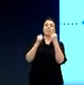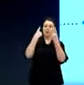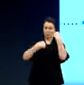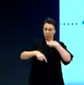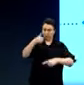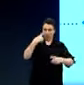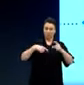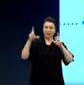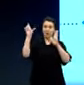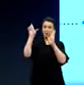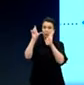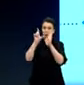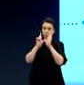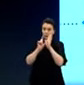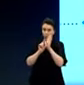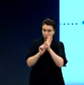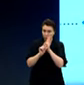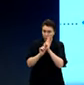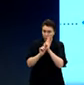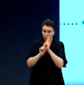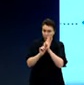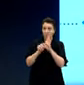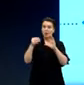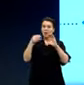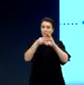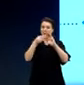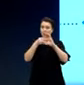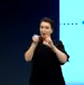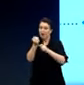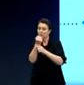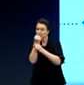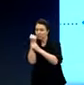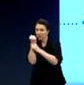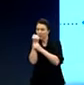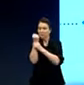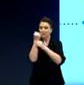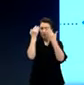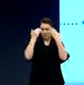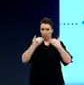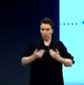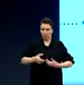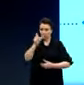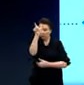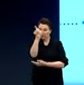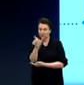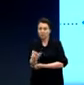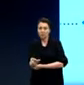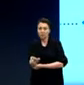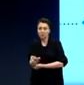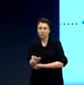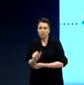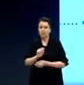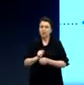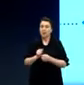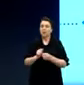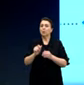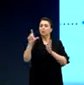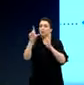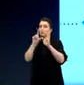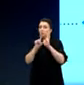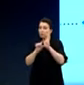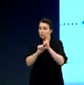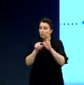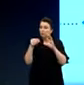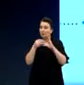né? Vai ser reduzida as células de defesa do corpo da pessoa, né? Então, reduzindo essas células de defesa,